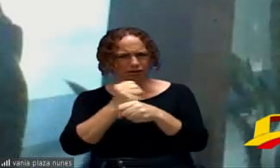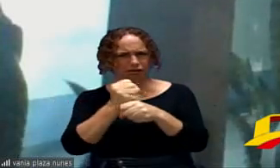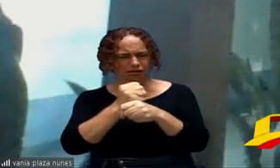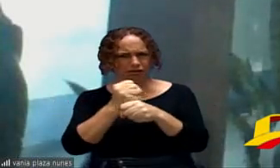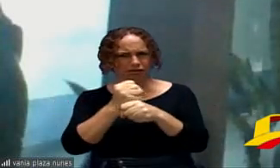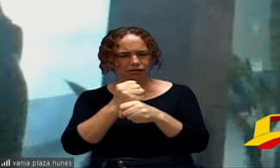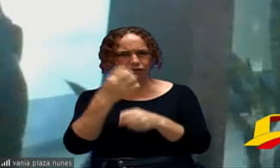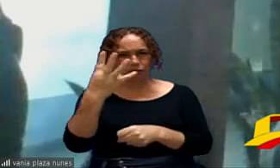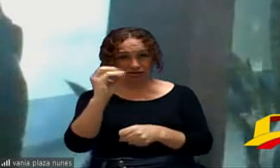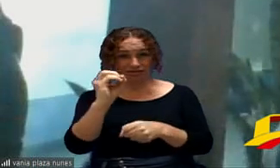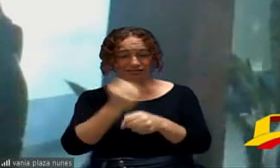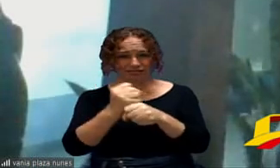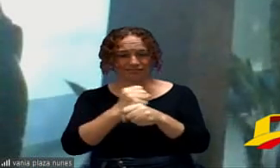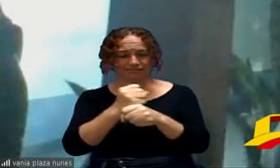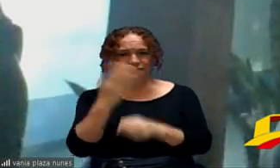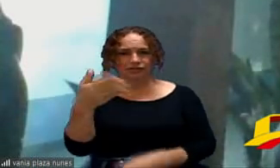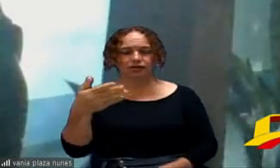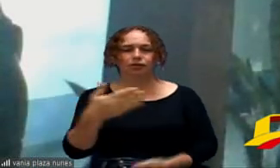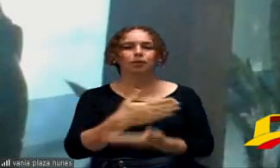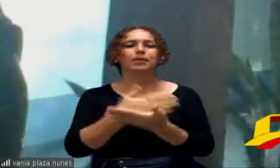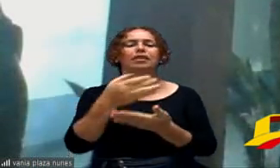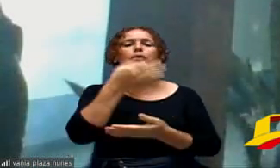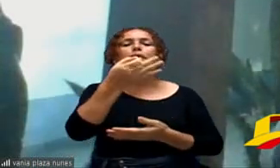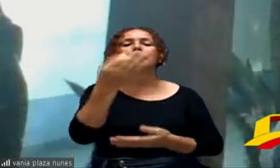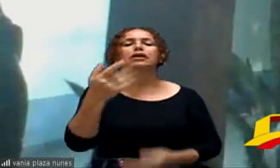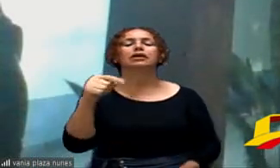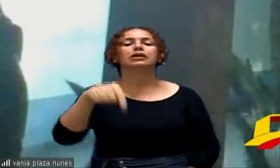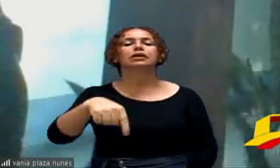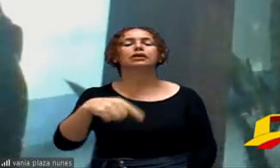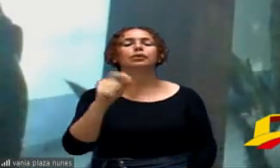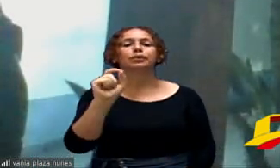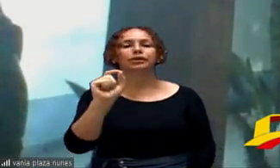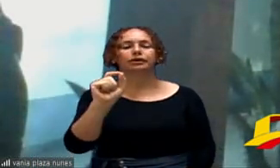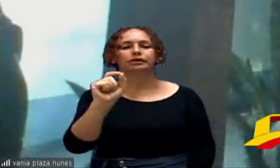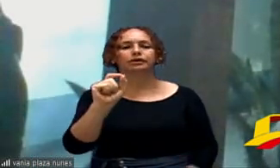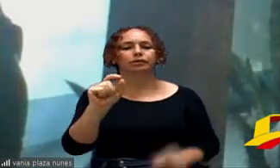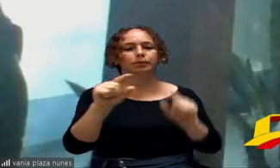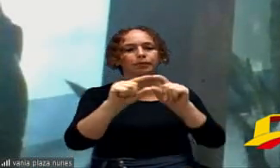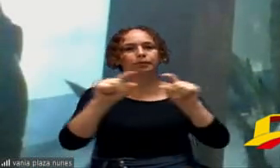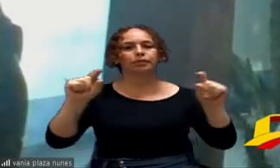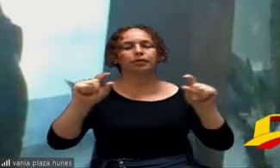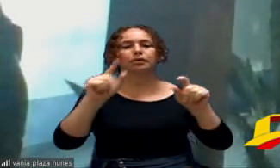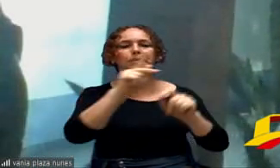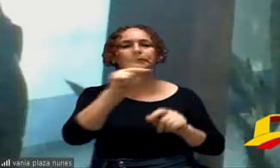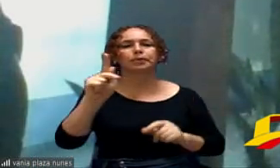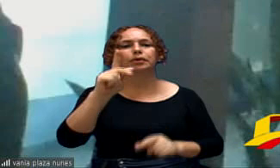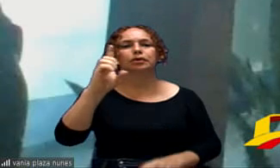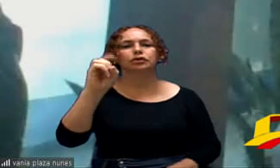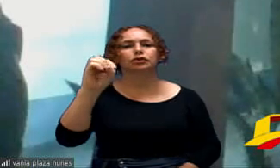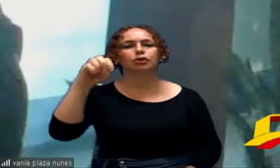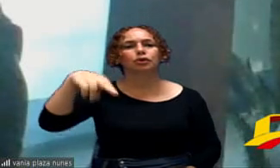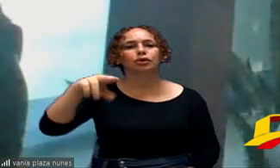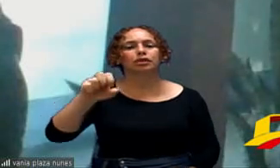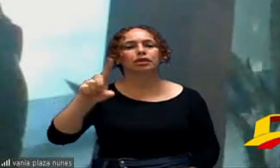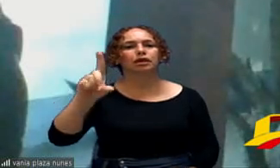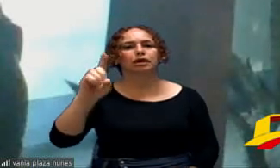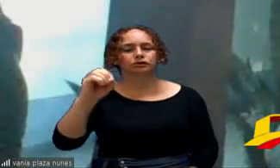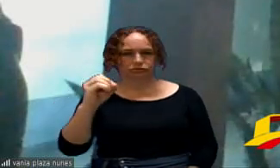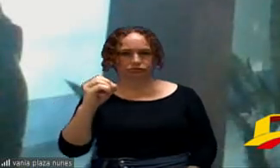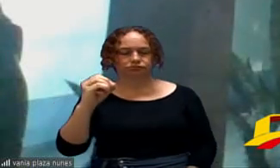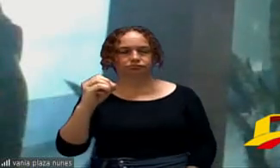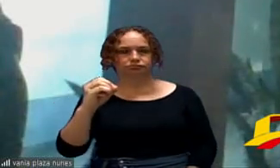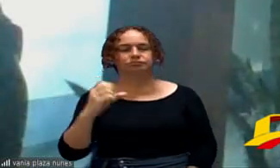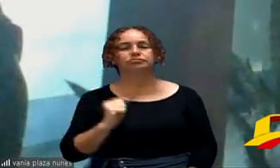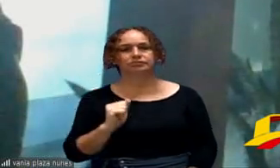de começar minha fala aqui com uma frase do professor Donald Blum, que é considerado o pai do ensino da ciência do